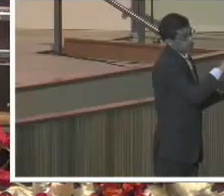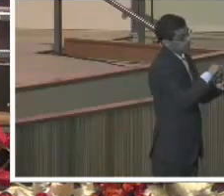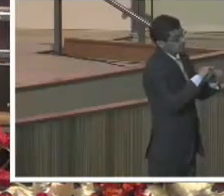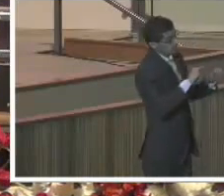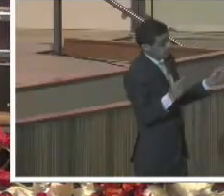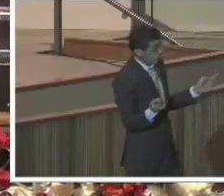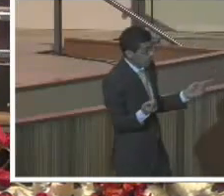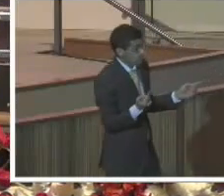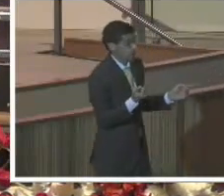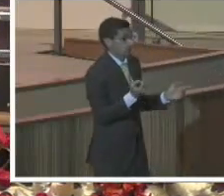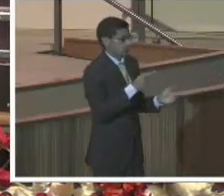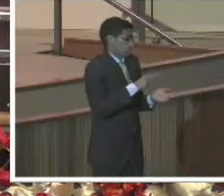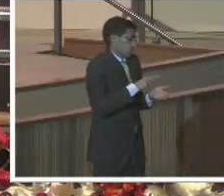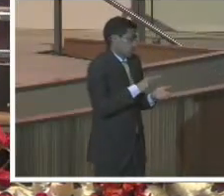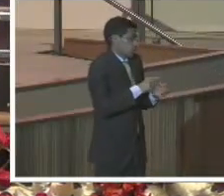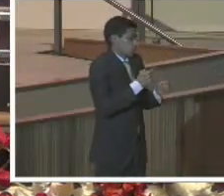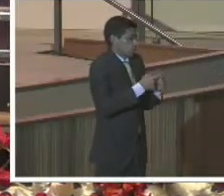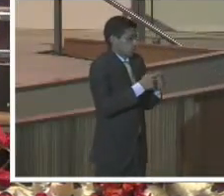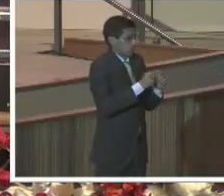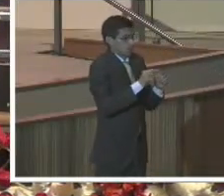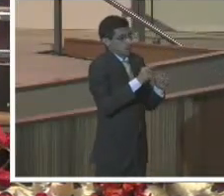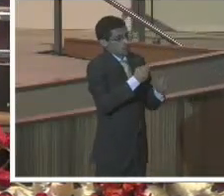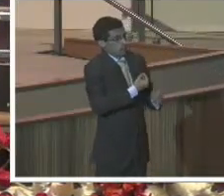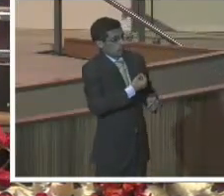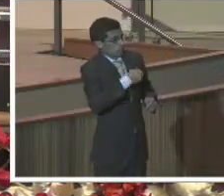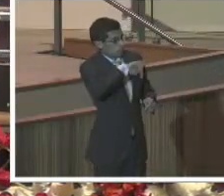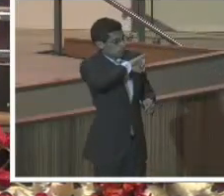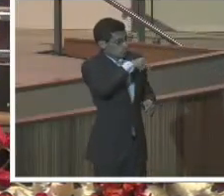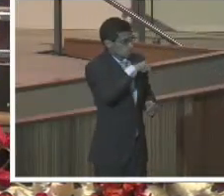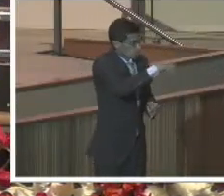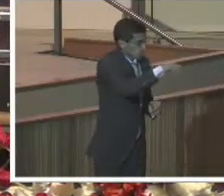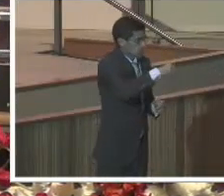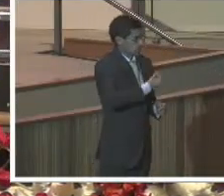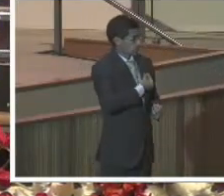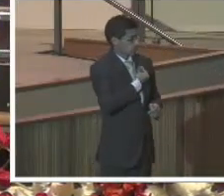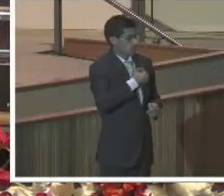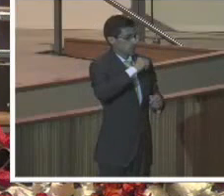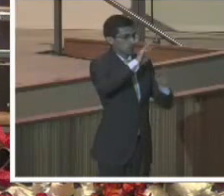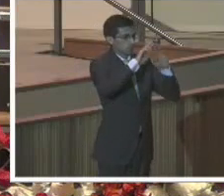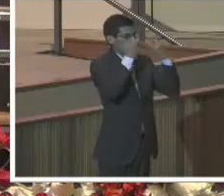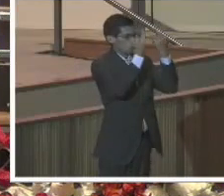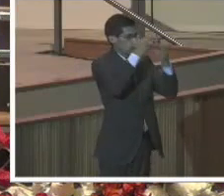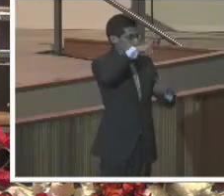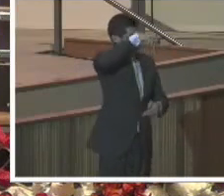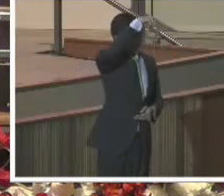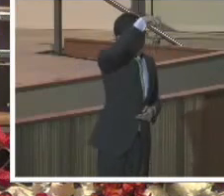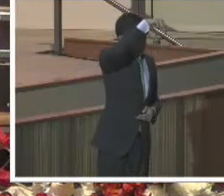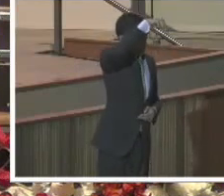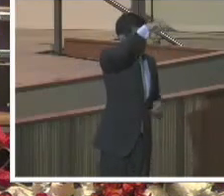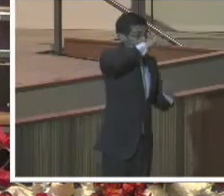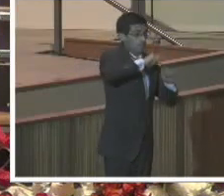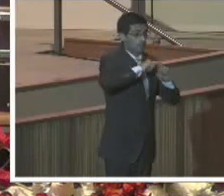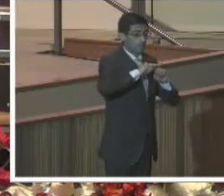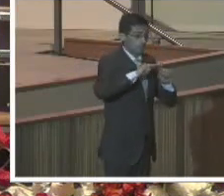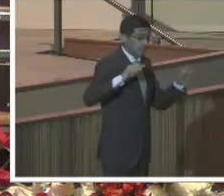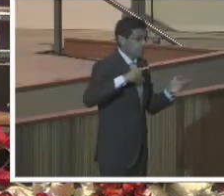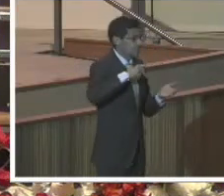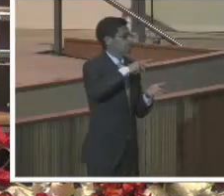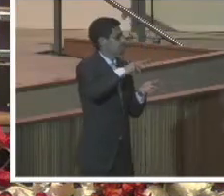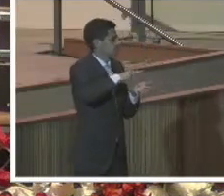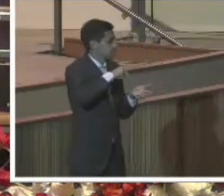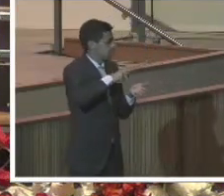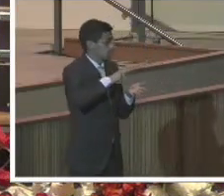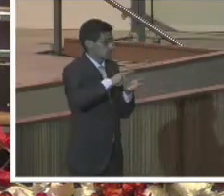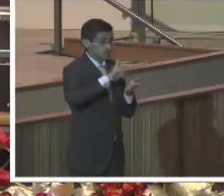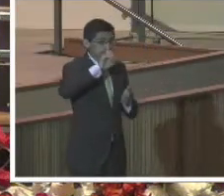era do reino do norte, que foi invadido pelos assírios. Mas a razão era que Deus tinha um plano para a